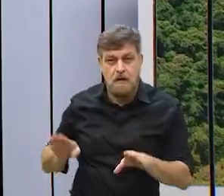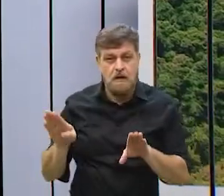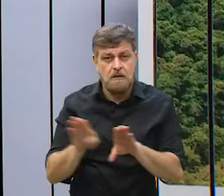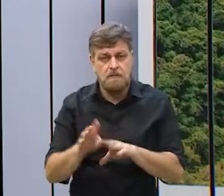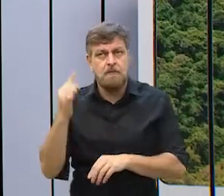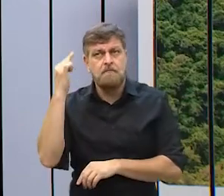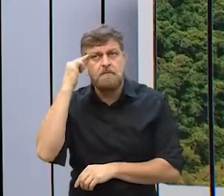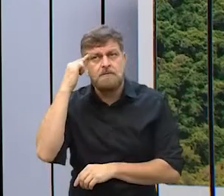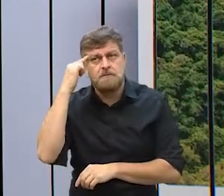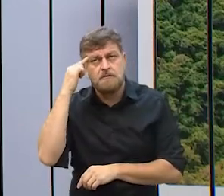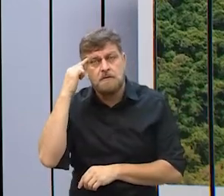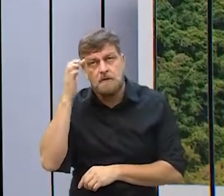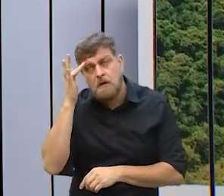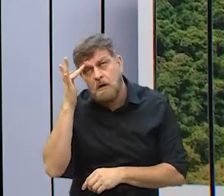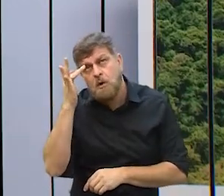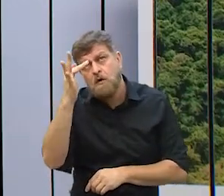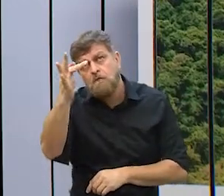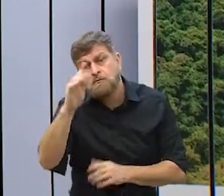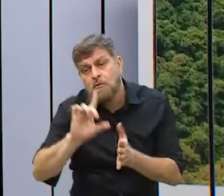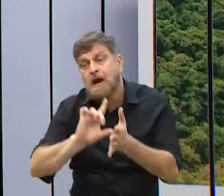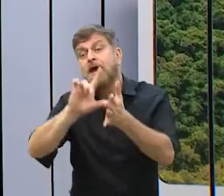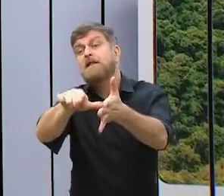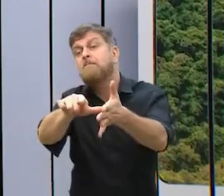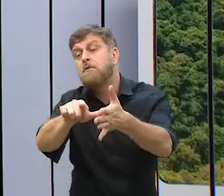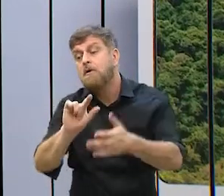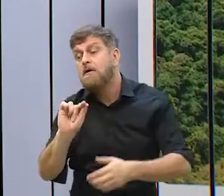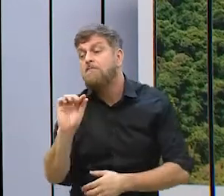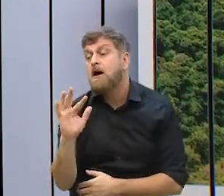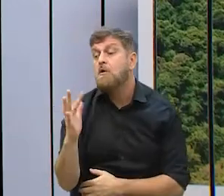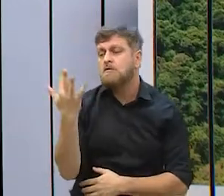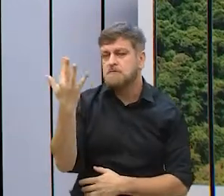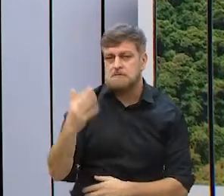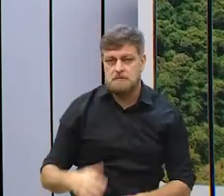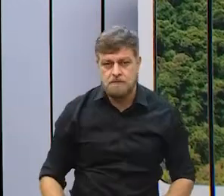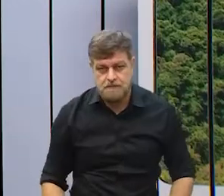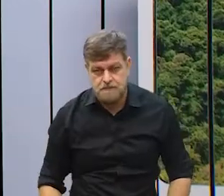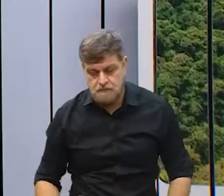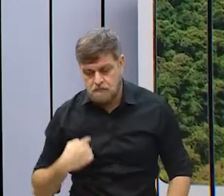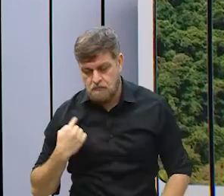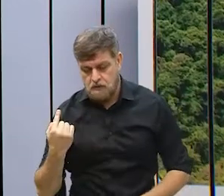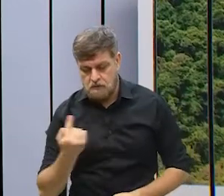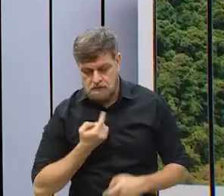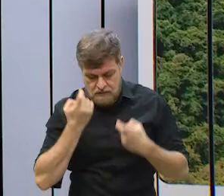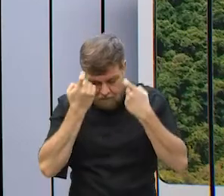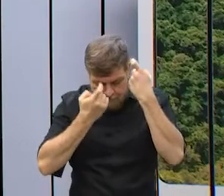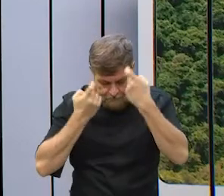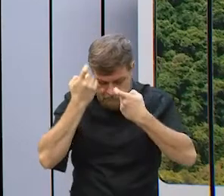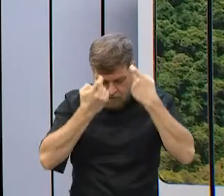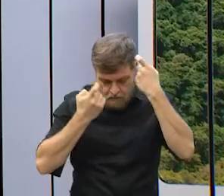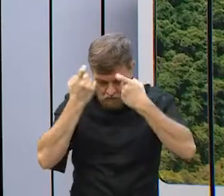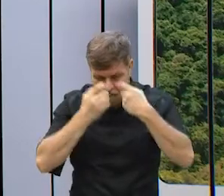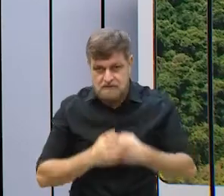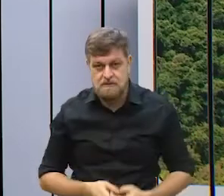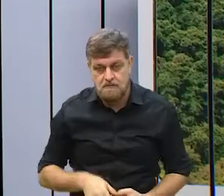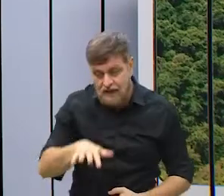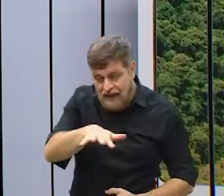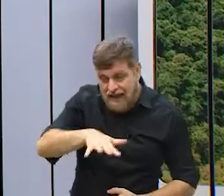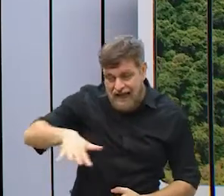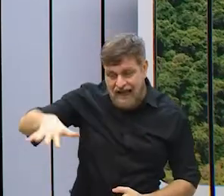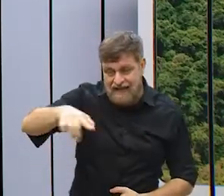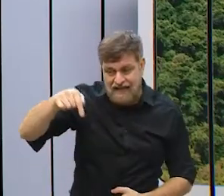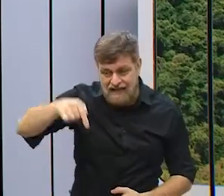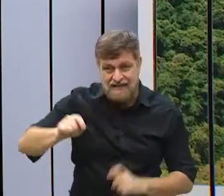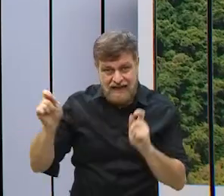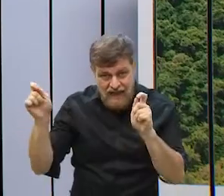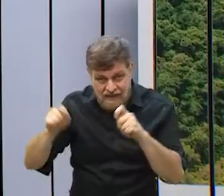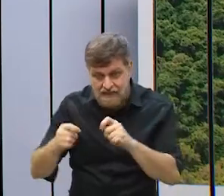precisa pensar o amanhã e o depois de amanhã. Portanto, é nossa preocupação que estas áreas que ainda podem